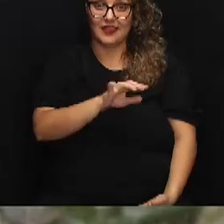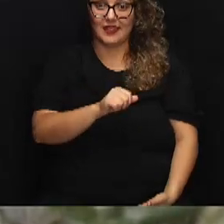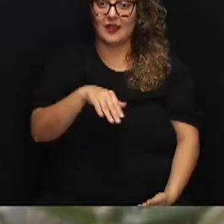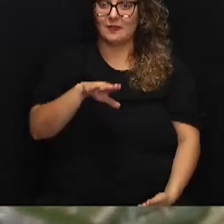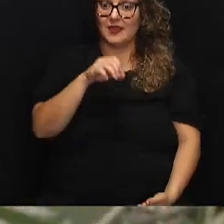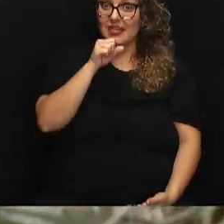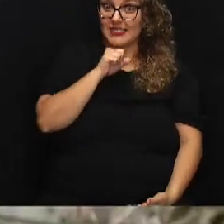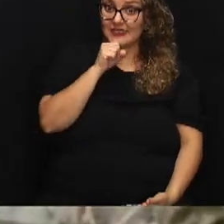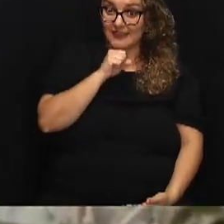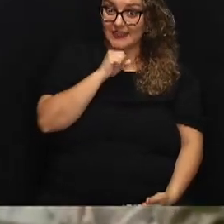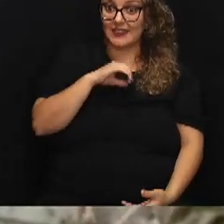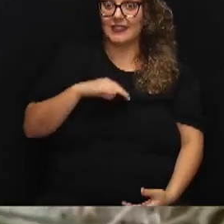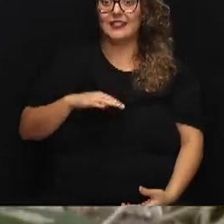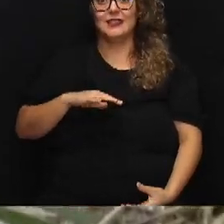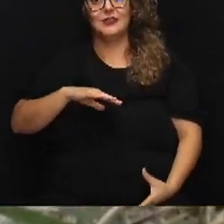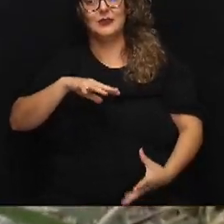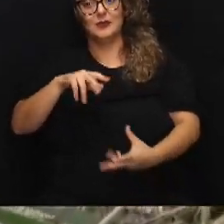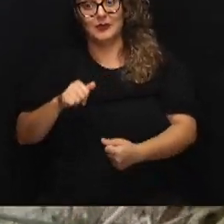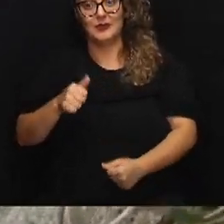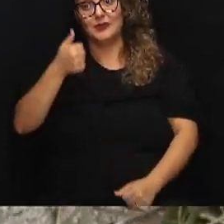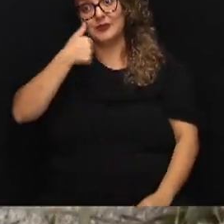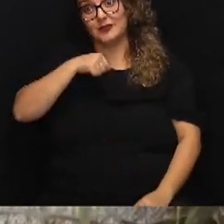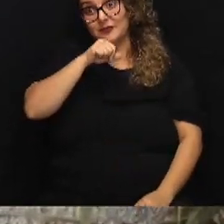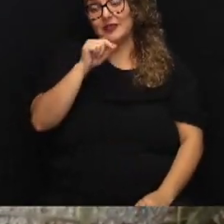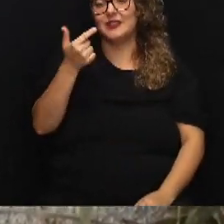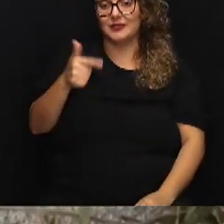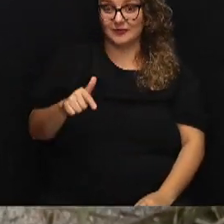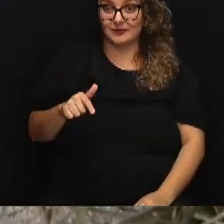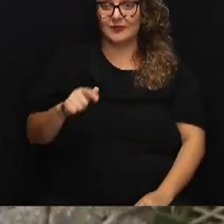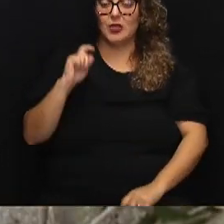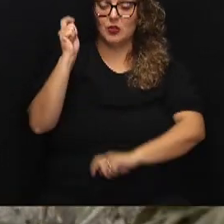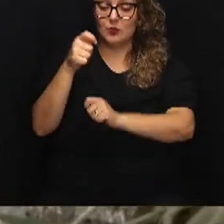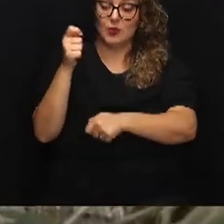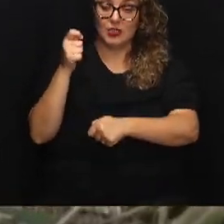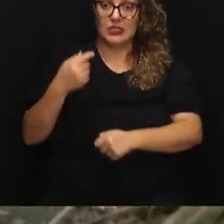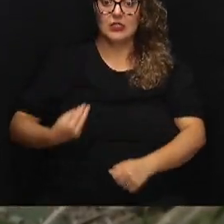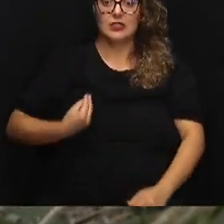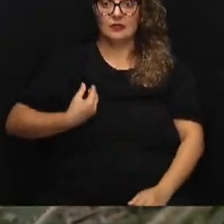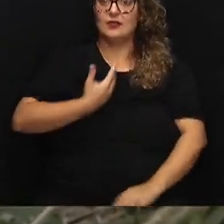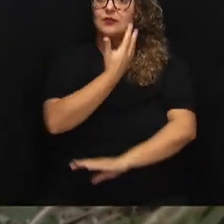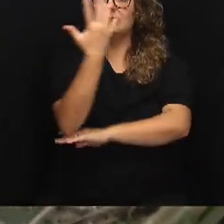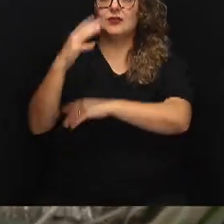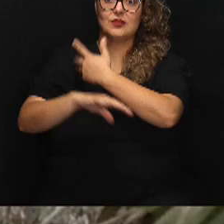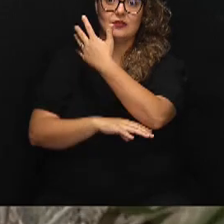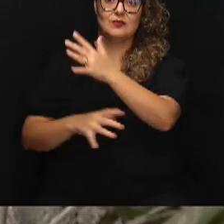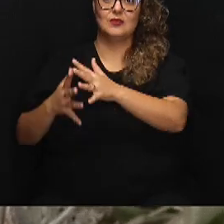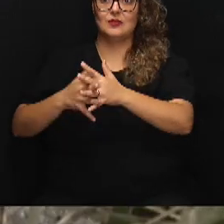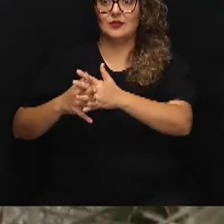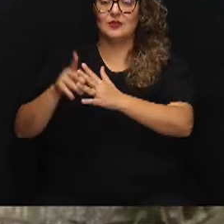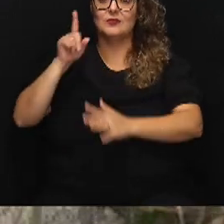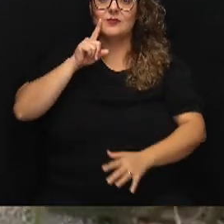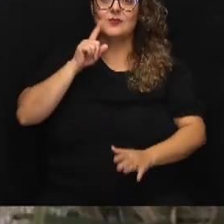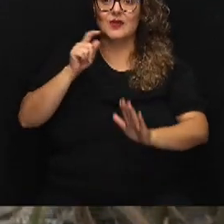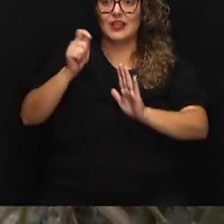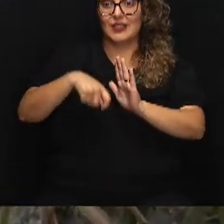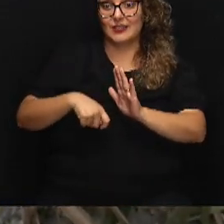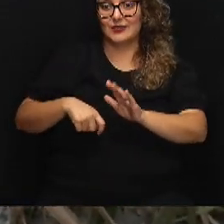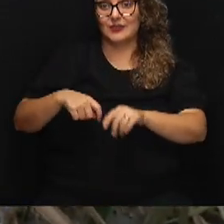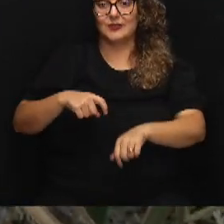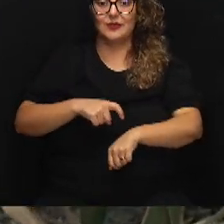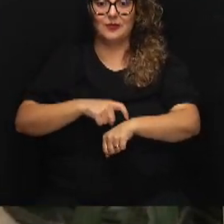mãe novamente. O Serviço de Pesca e Vida Selvagem dos Estados Unidos registrou o momento em que a